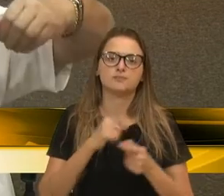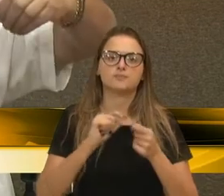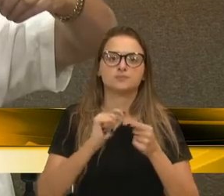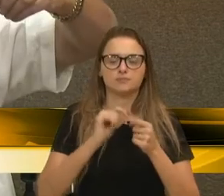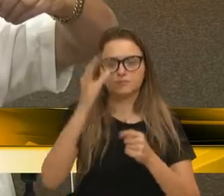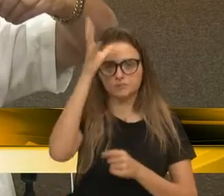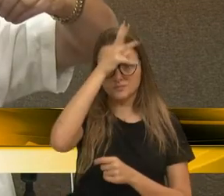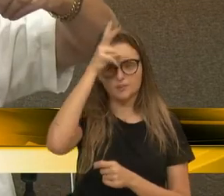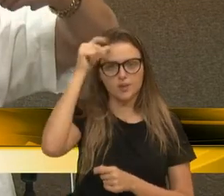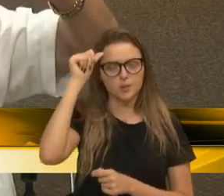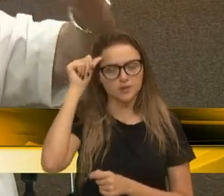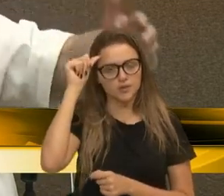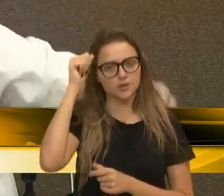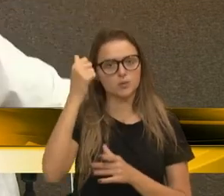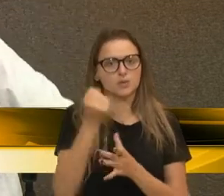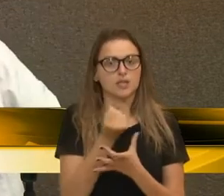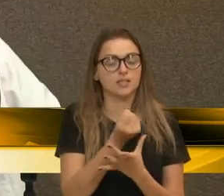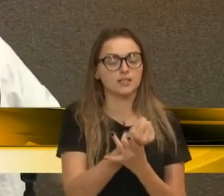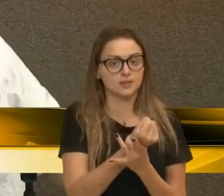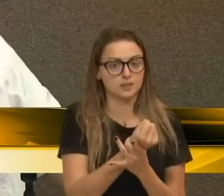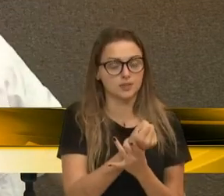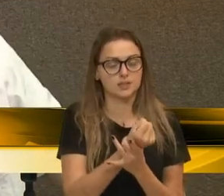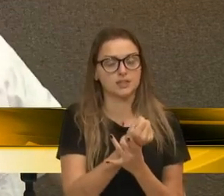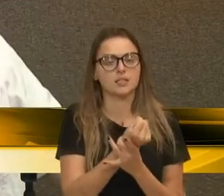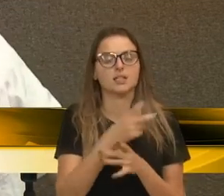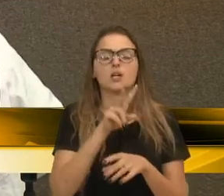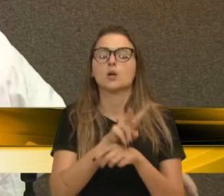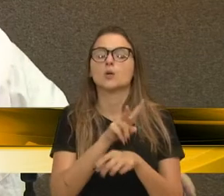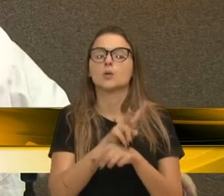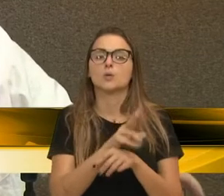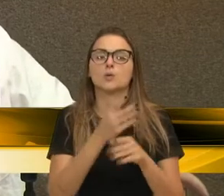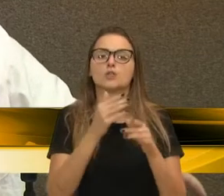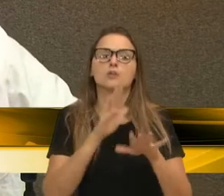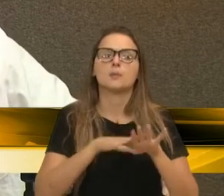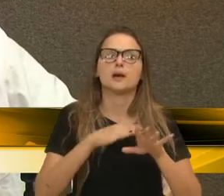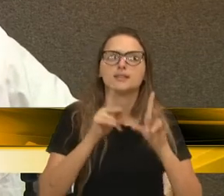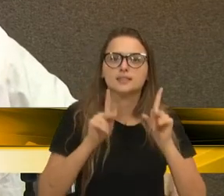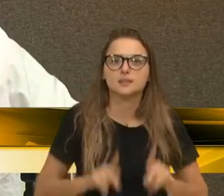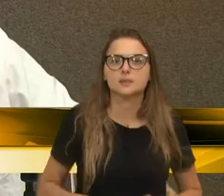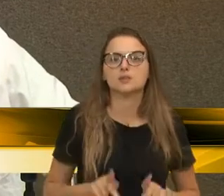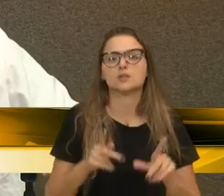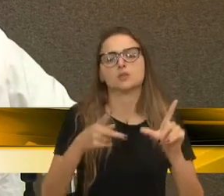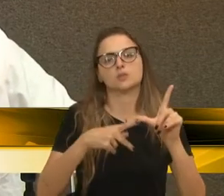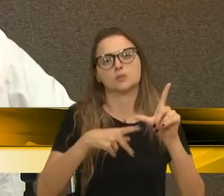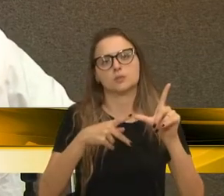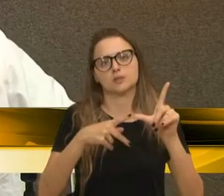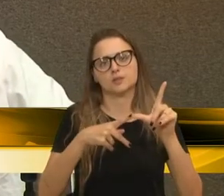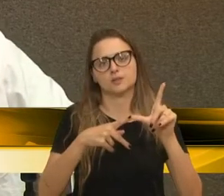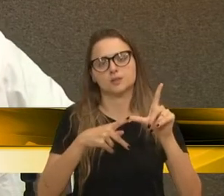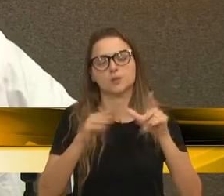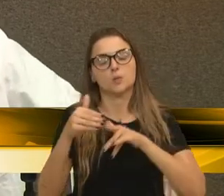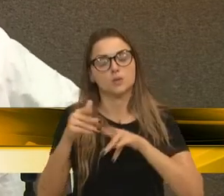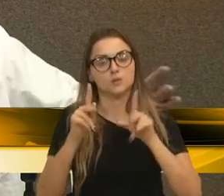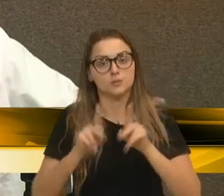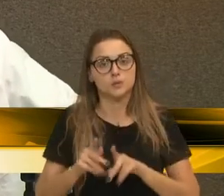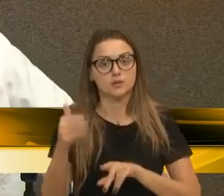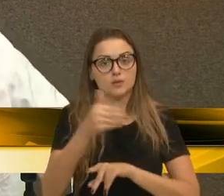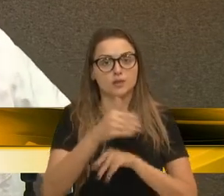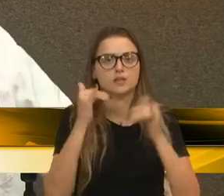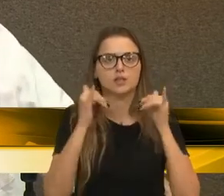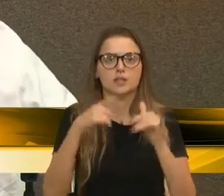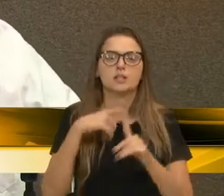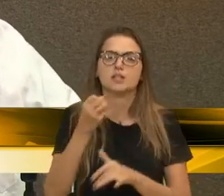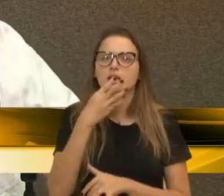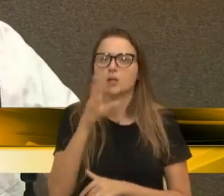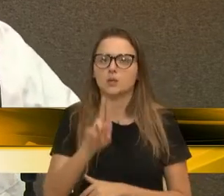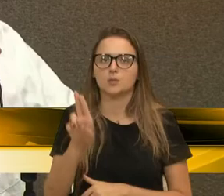prefeitura, a área de segurança, proteja a população no dia do uso desse passe livre e que ele seja bem